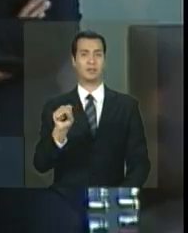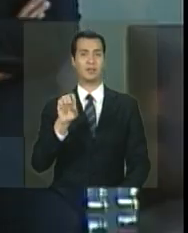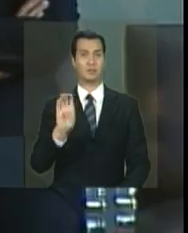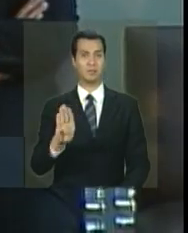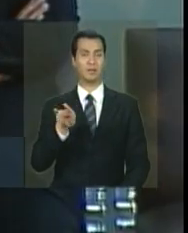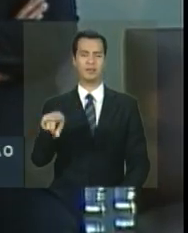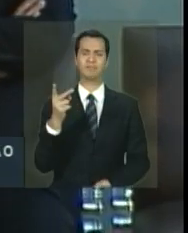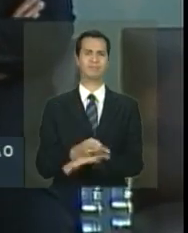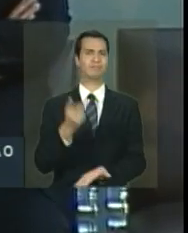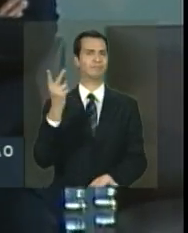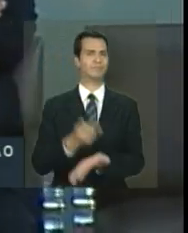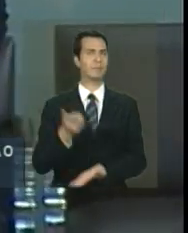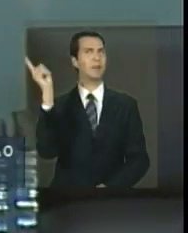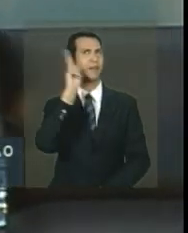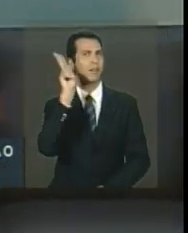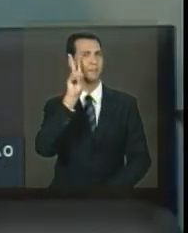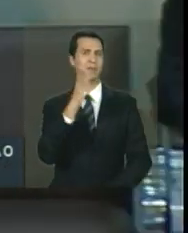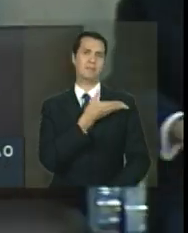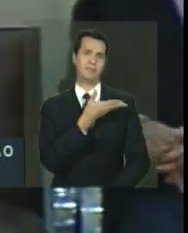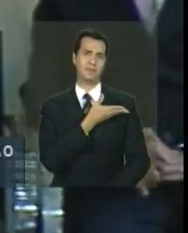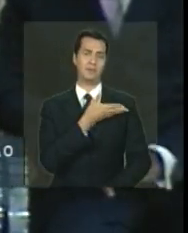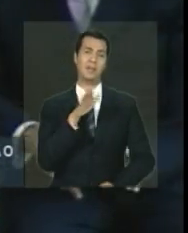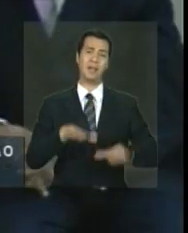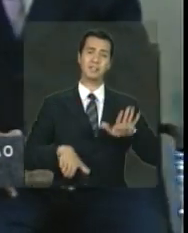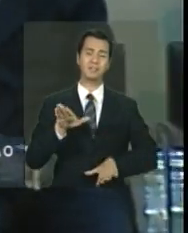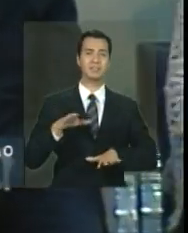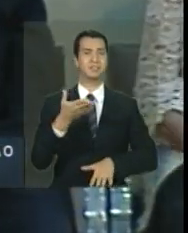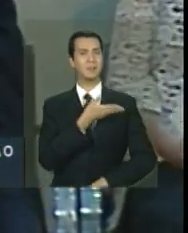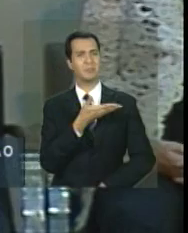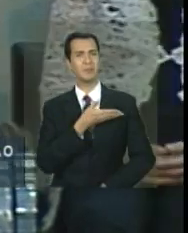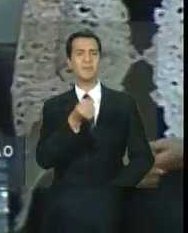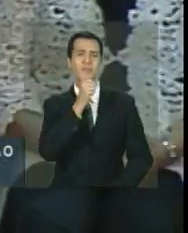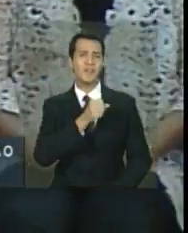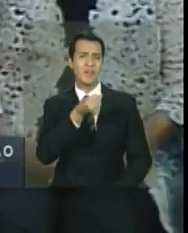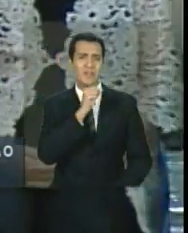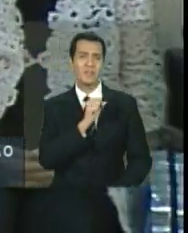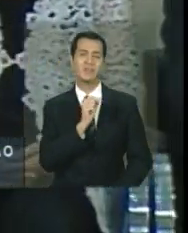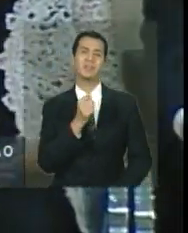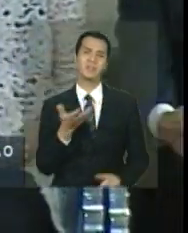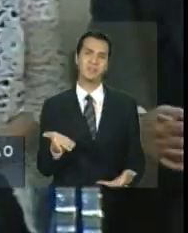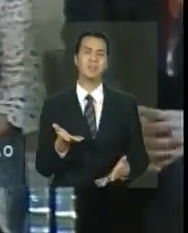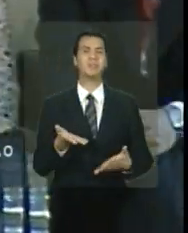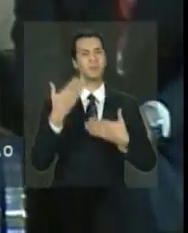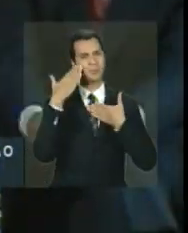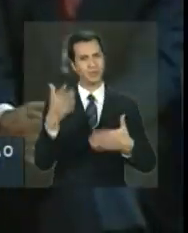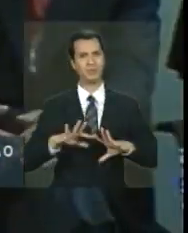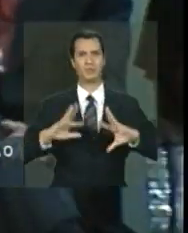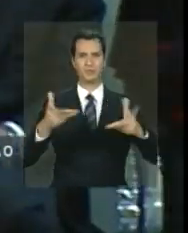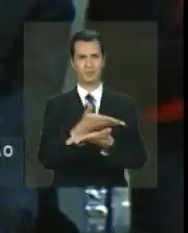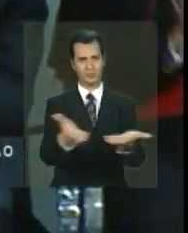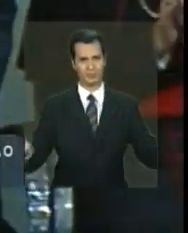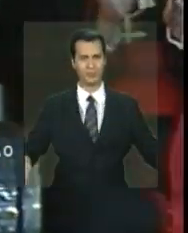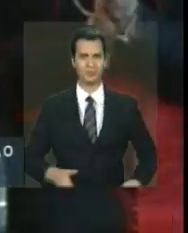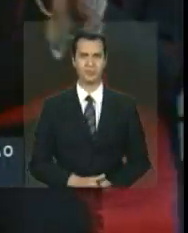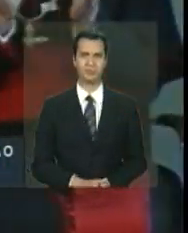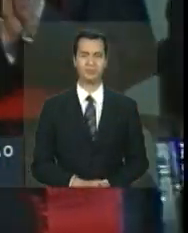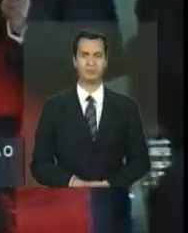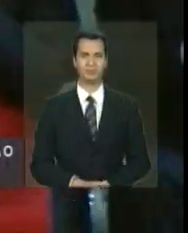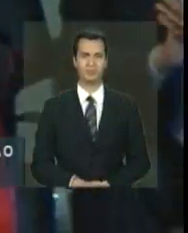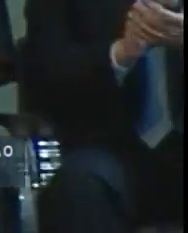dos amigos, mesmo quando os amigos já estão velhinhos e quase no ocaso. Muito obrigado a vocês todos.